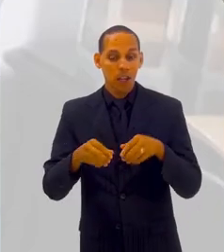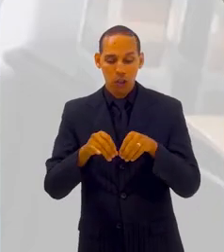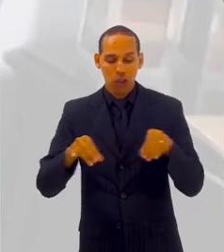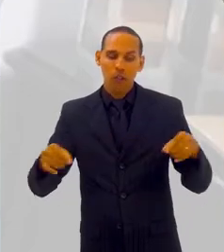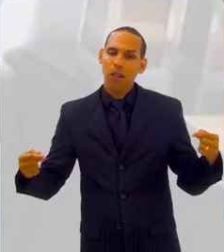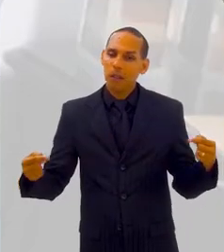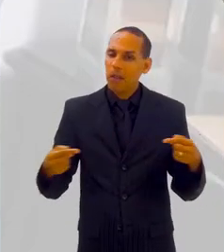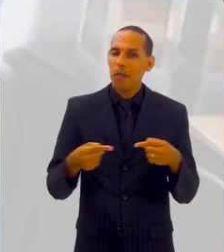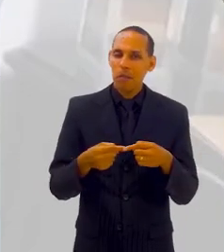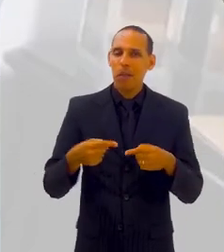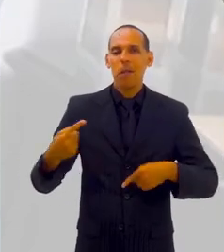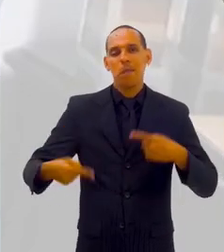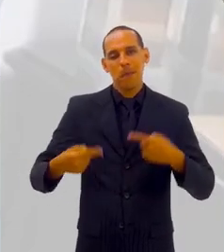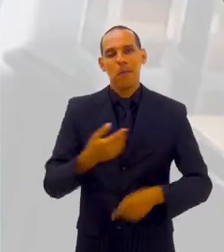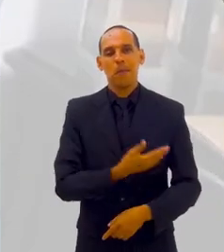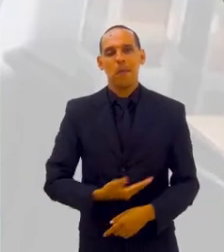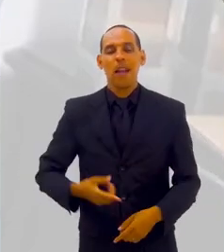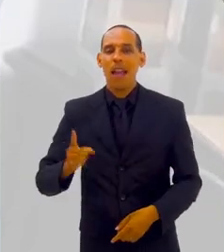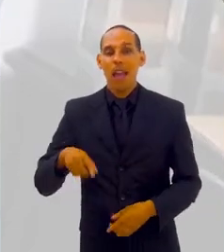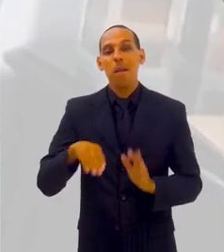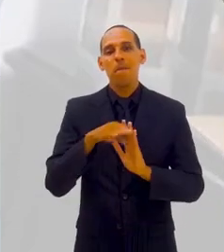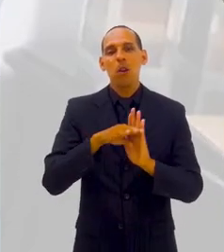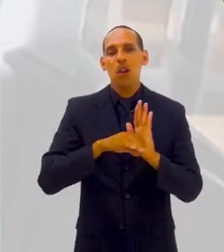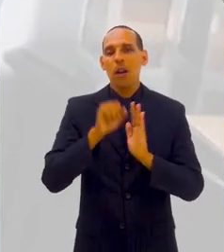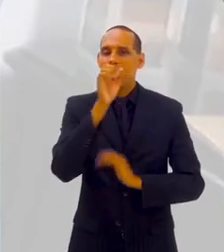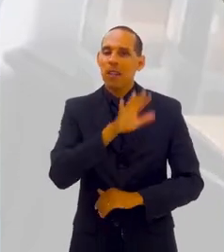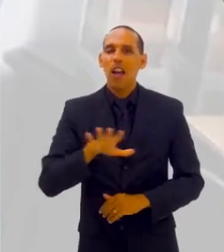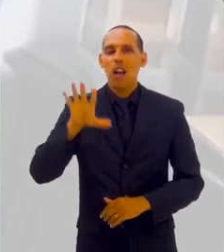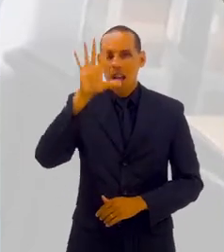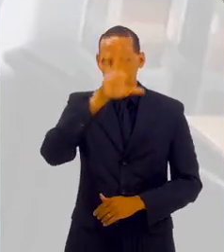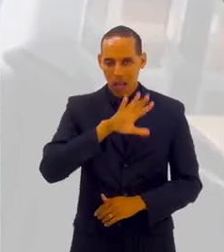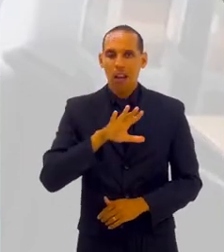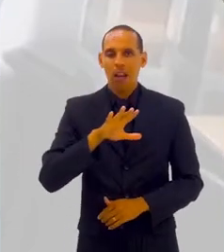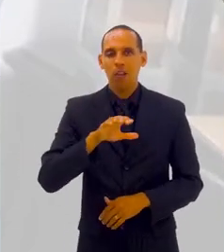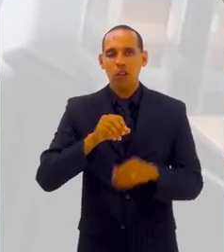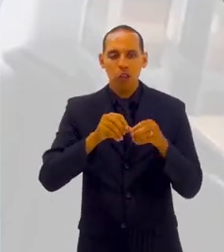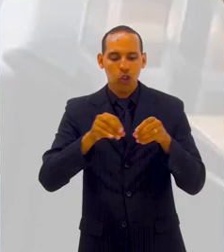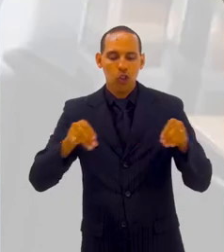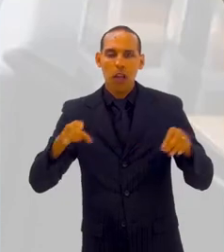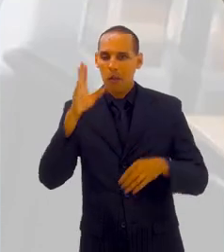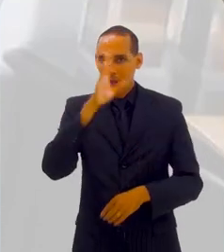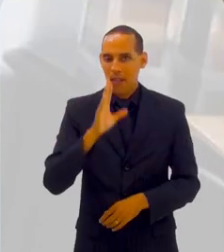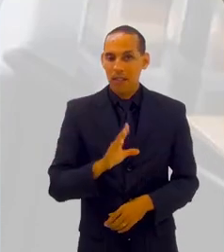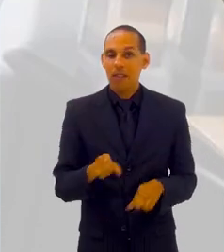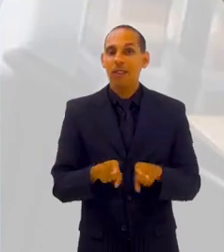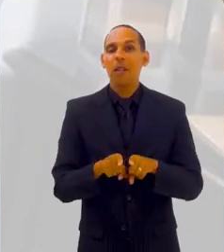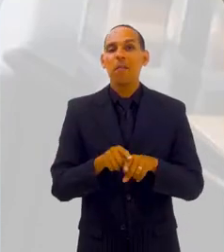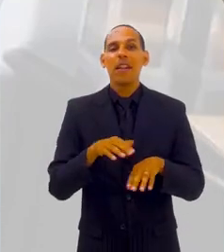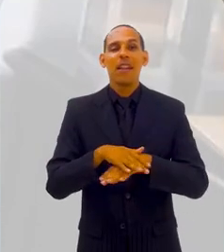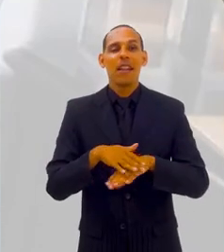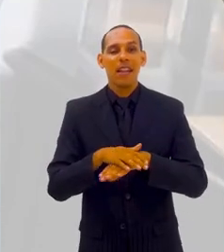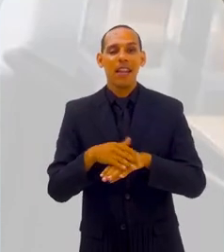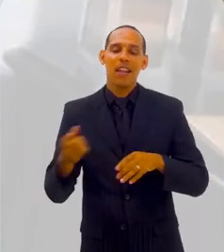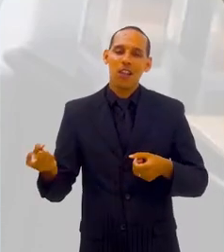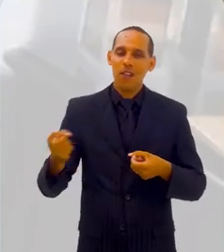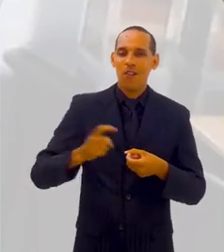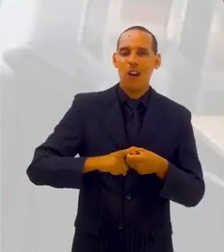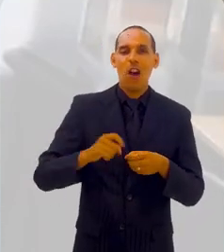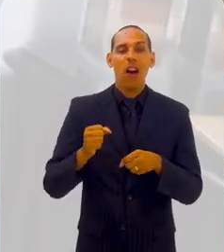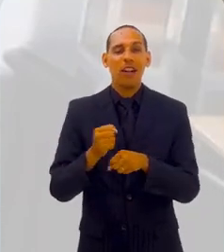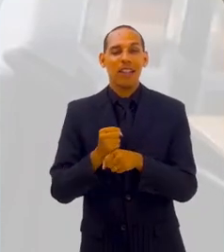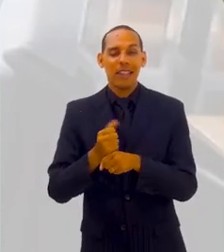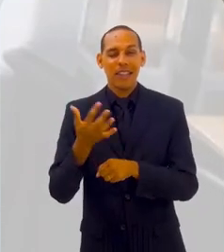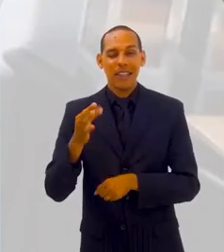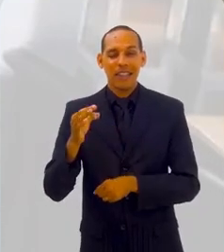política pública, né, que é o Programa Nacional de Solos Brasileiros. A Rede Fértil Brasil também, que a gente está retomando depois aí de